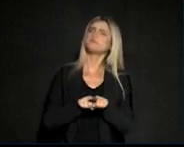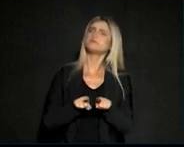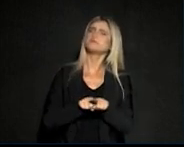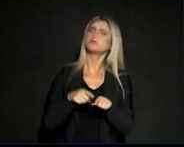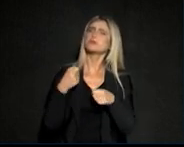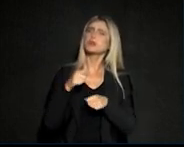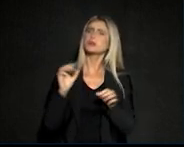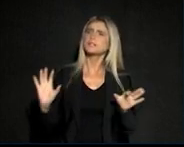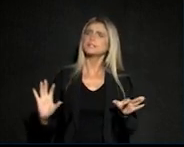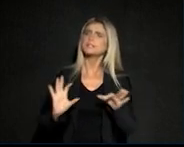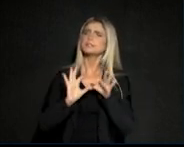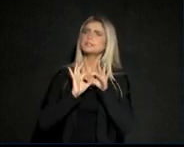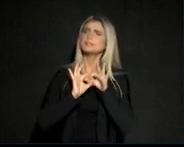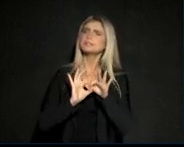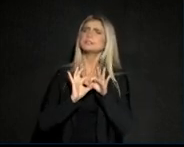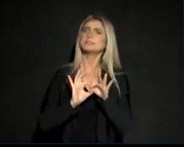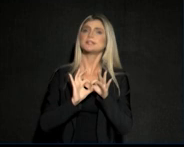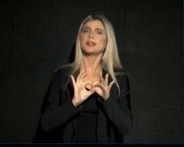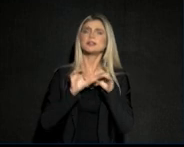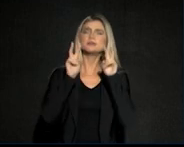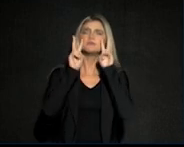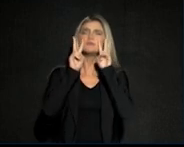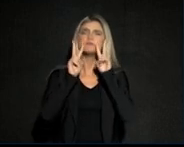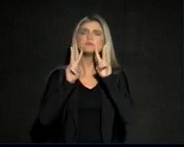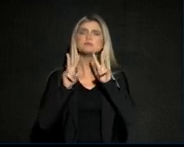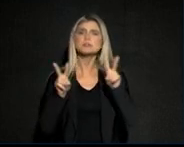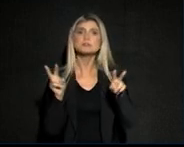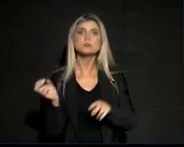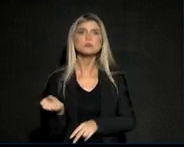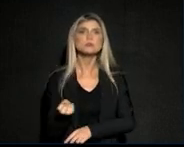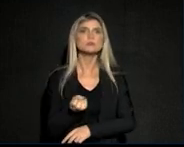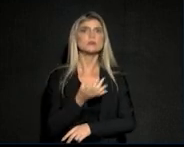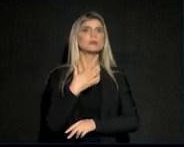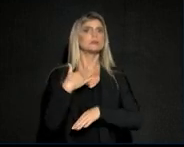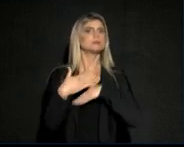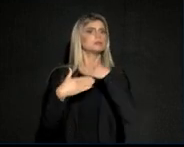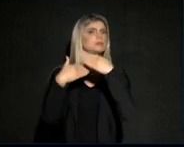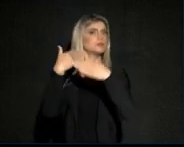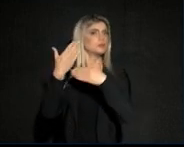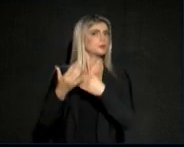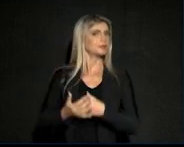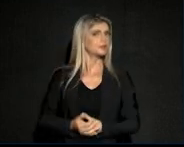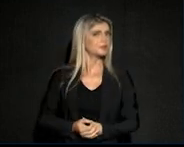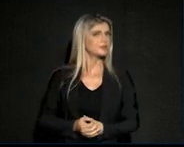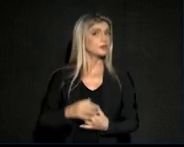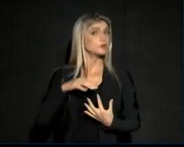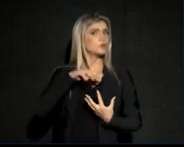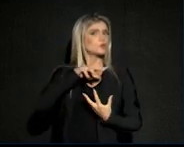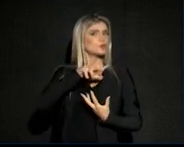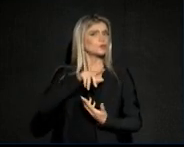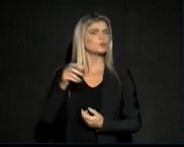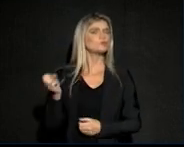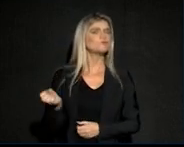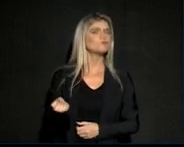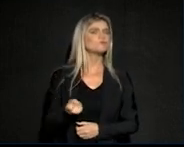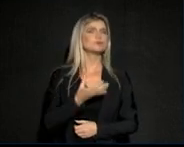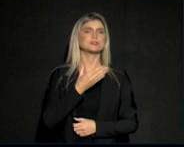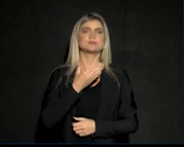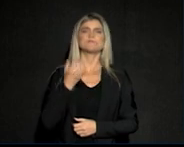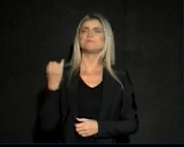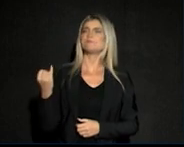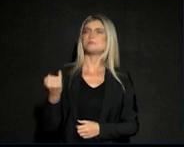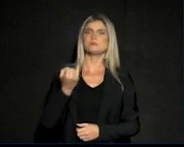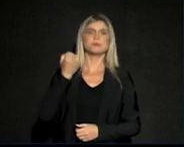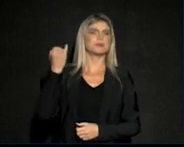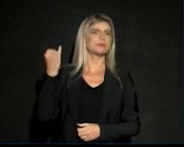que está associada a essa visão que eu digo mais moderna de desenvolvimento multidimensional e no mundo de inovação e isso é isso é primordial